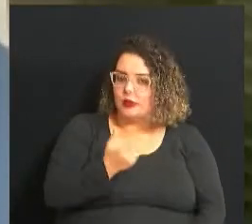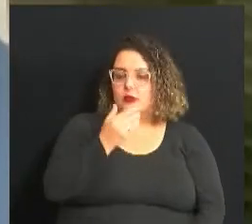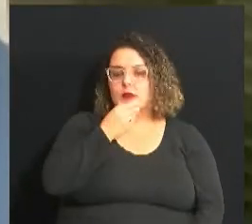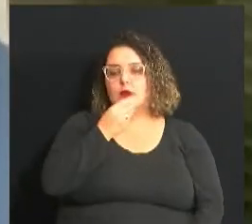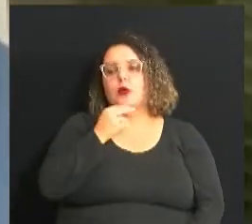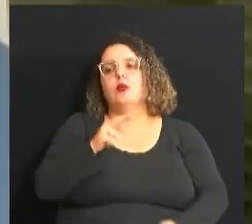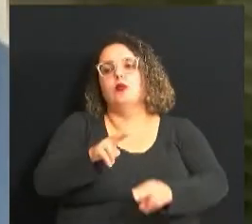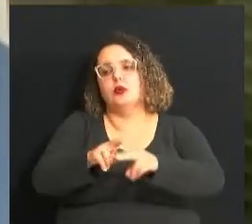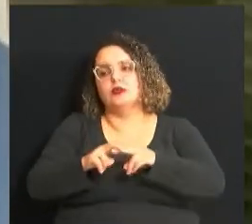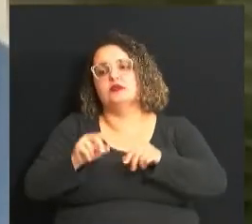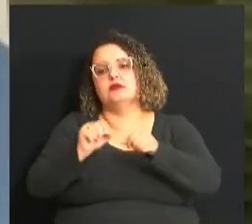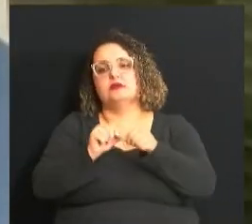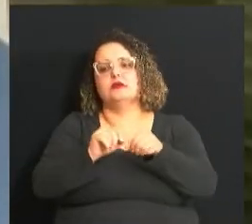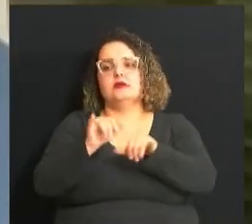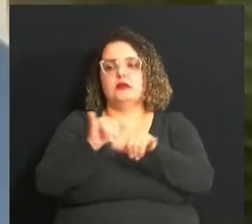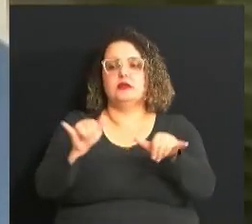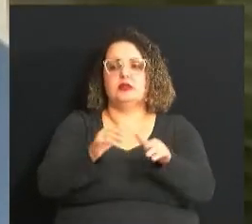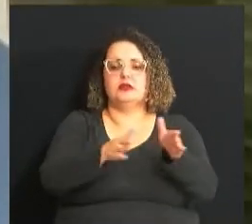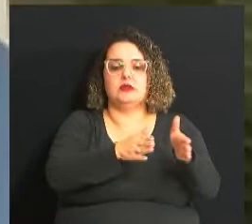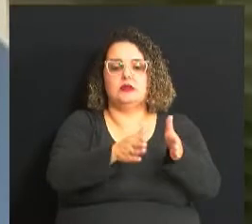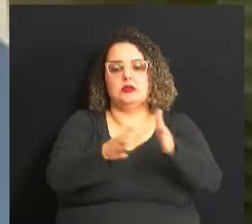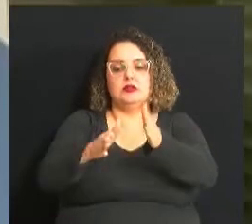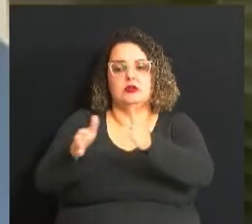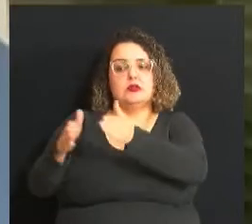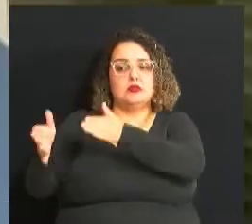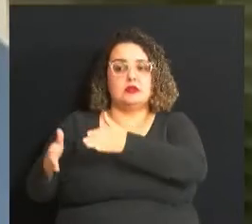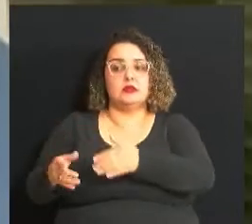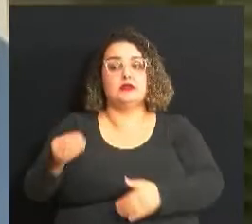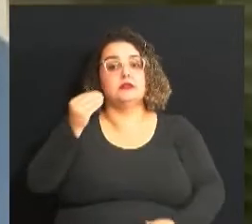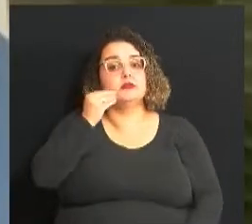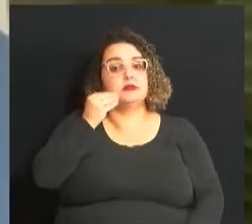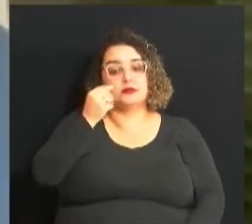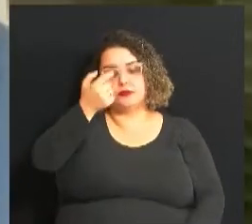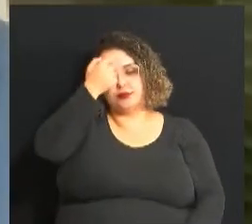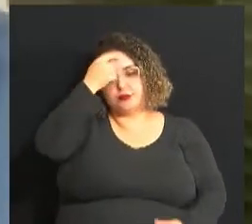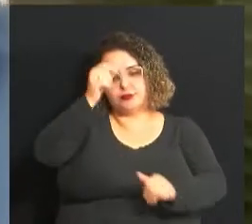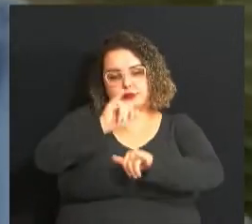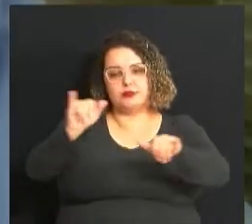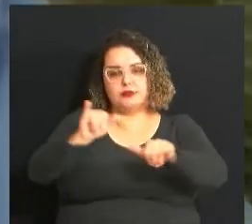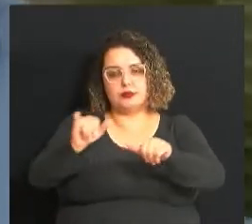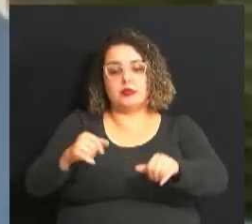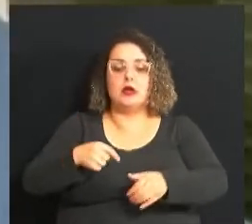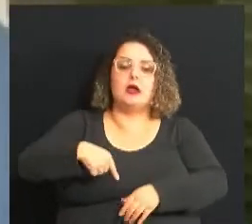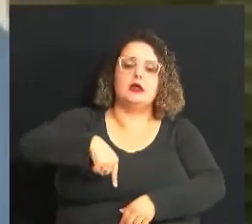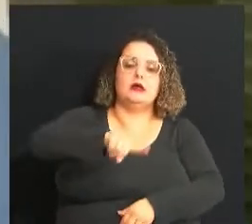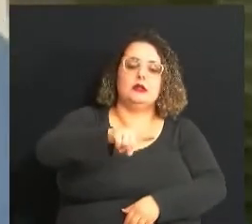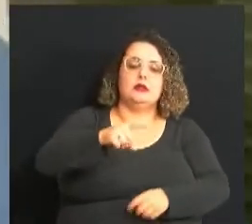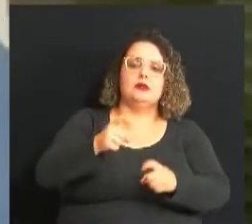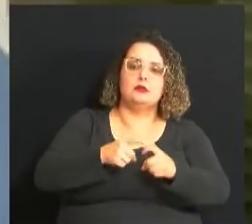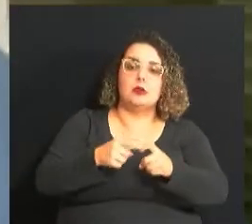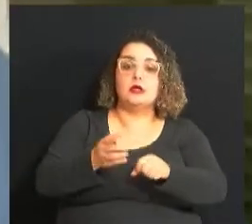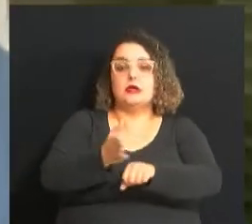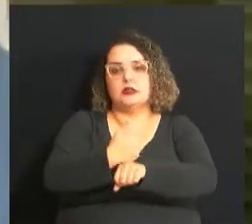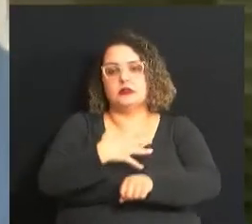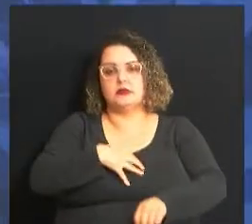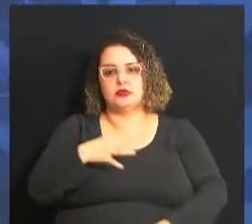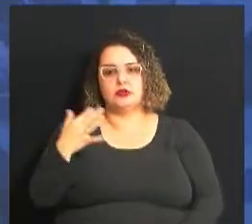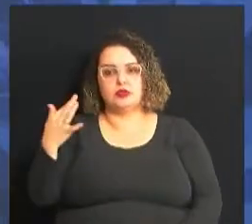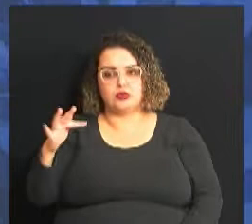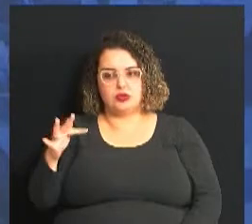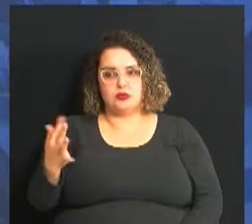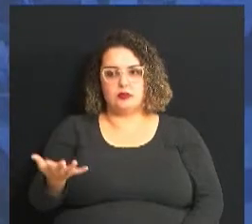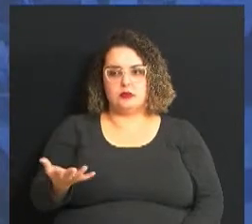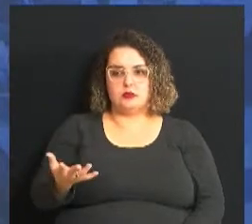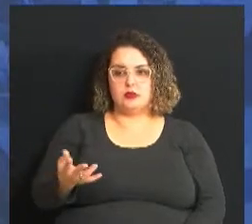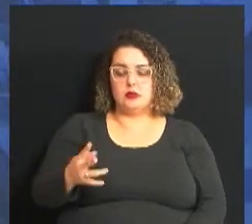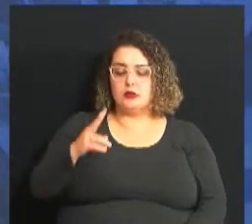avaliação periódica e tenta conscientizar o homem a ir ao médico antes de ele ter dor. Doutor, eu estava vendo que algumas